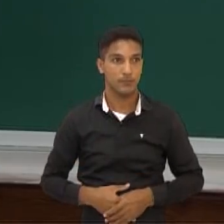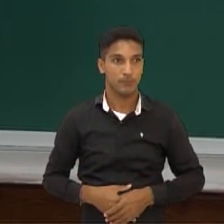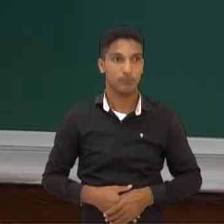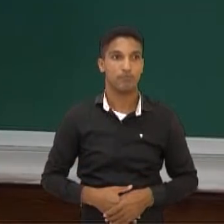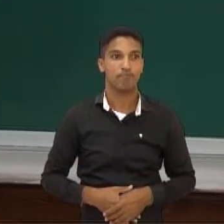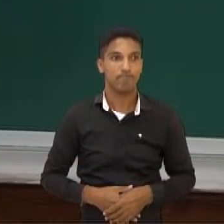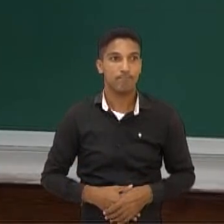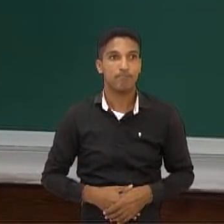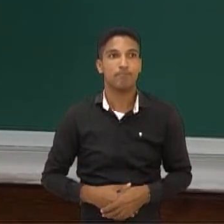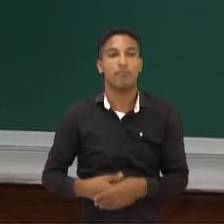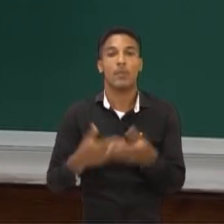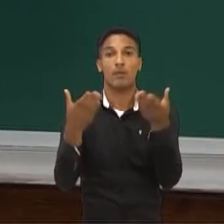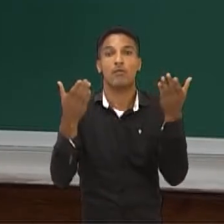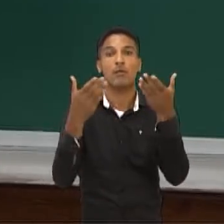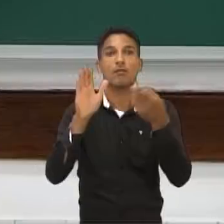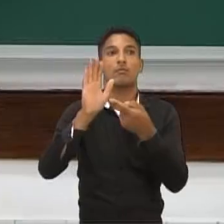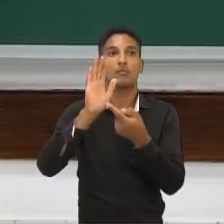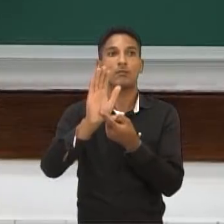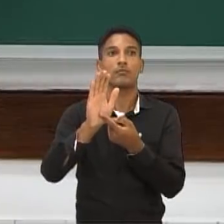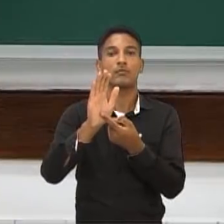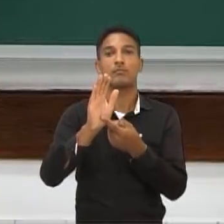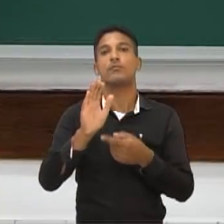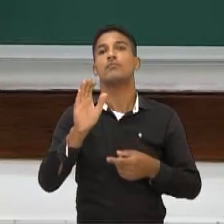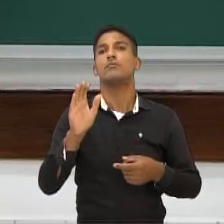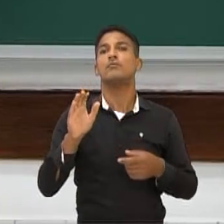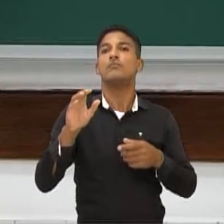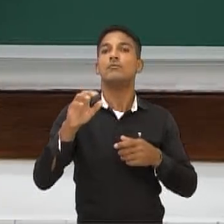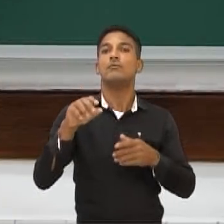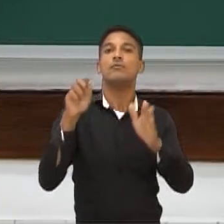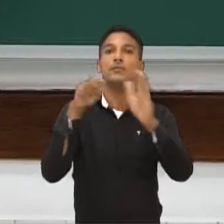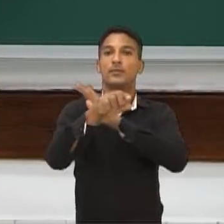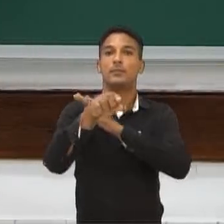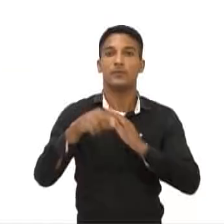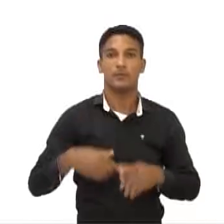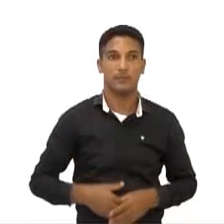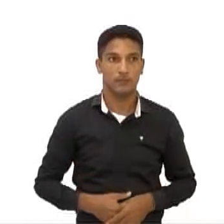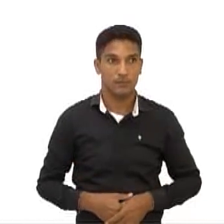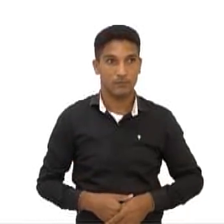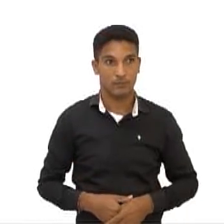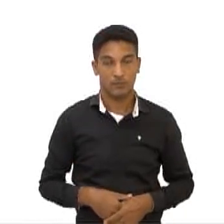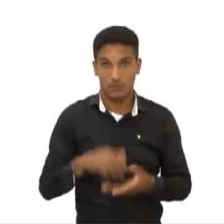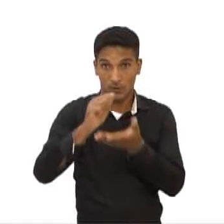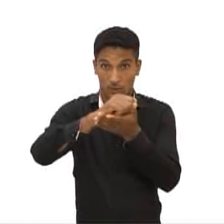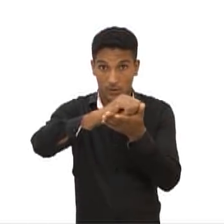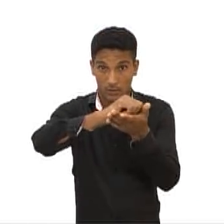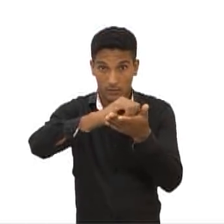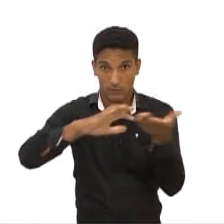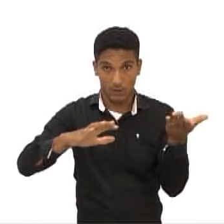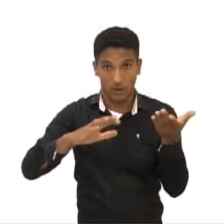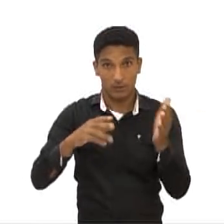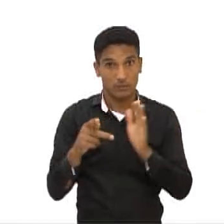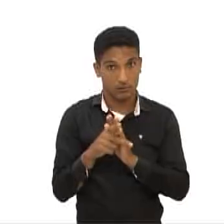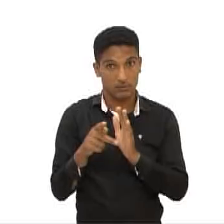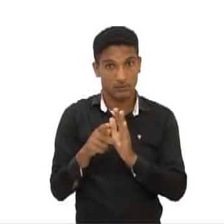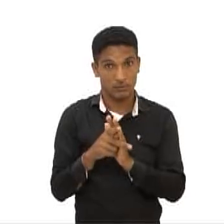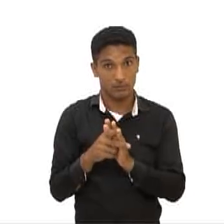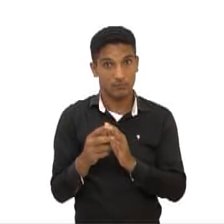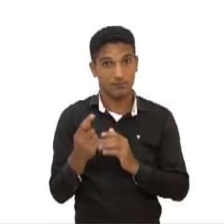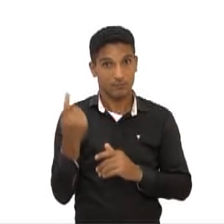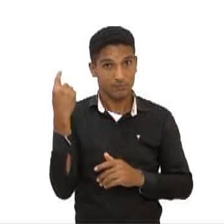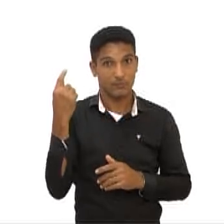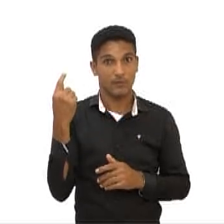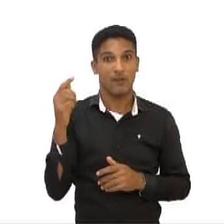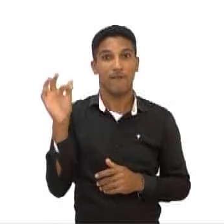eu agora vou apresentar aos senhores um exercício. Vem cá, olha só, esse exercício caiu na Universidade Federal de Santa